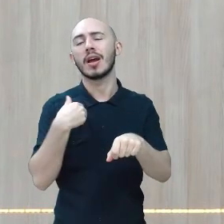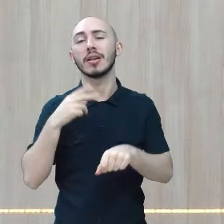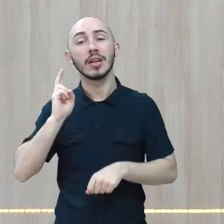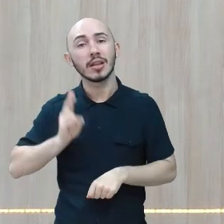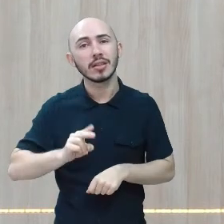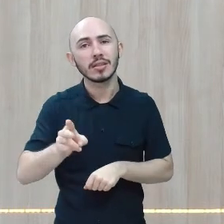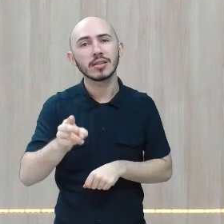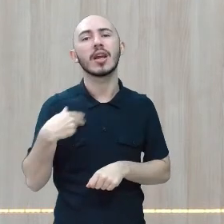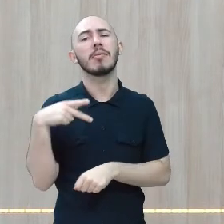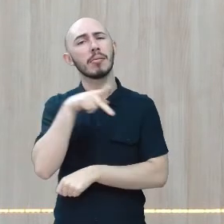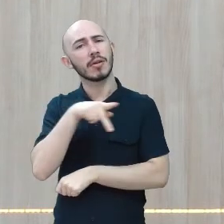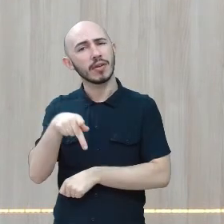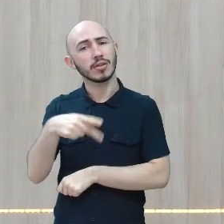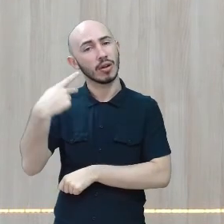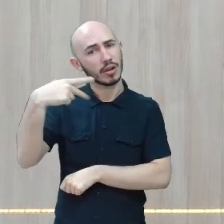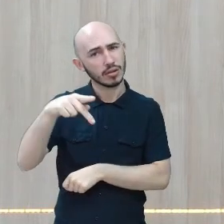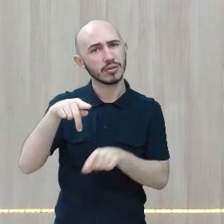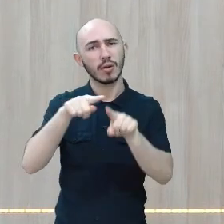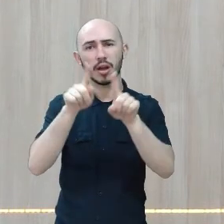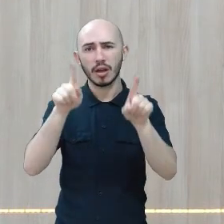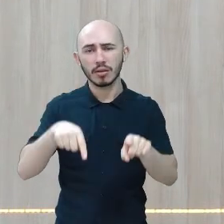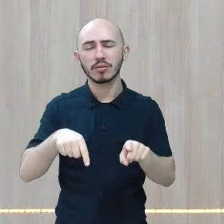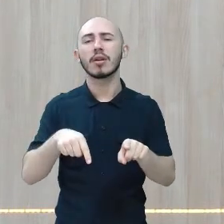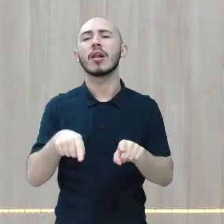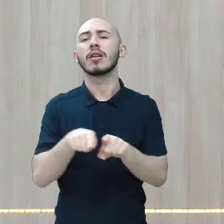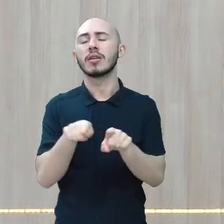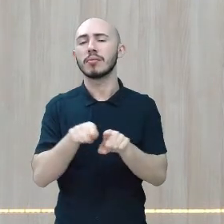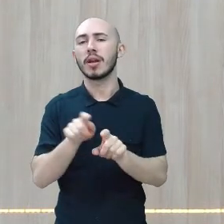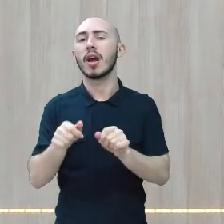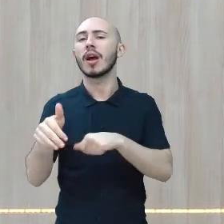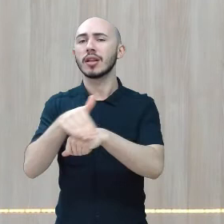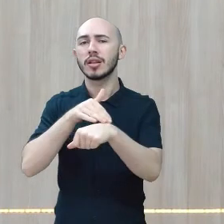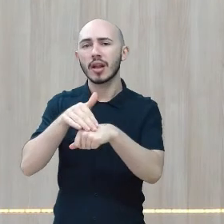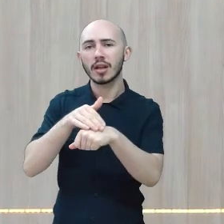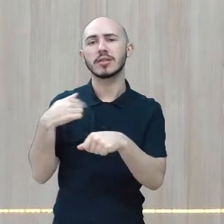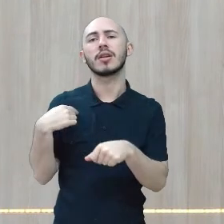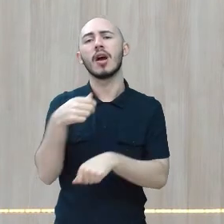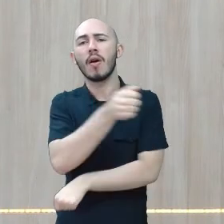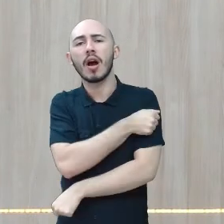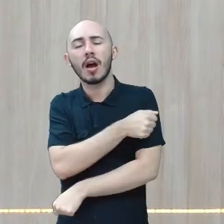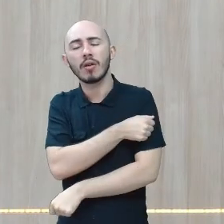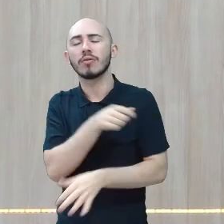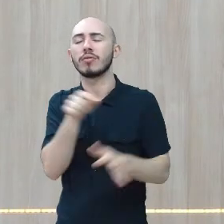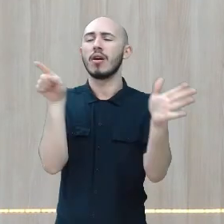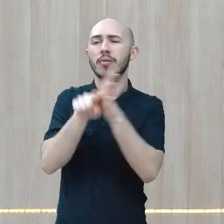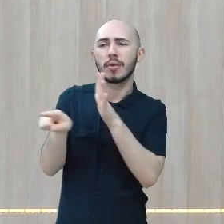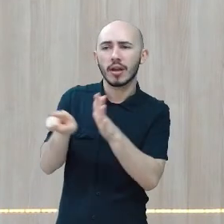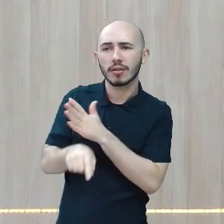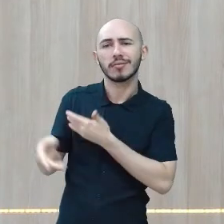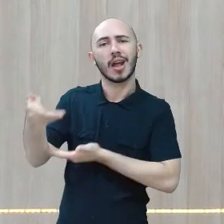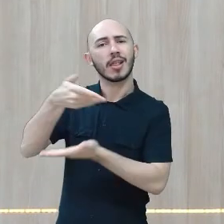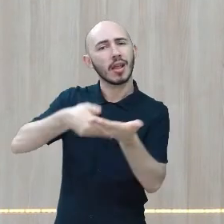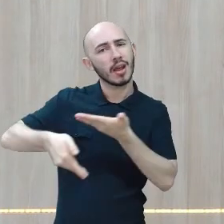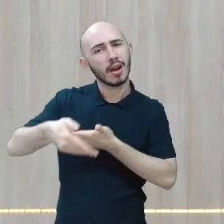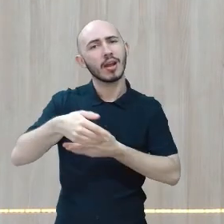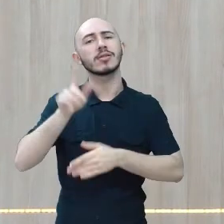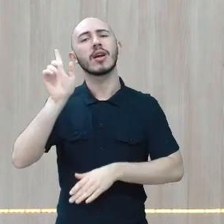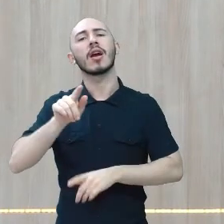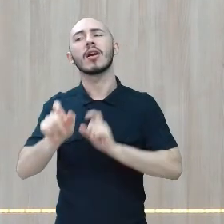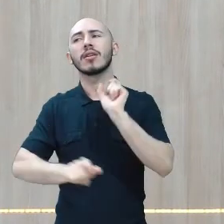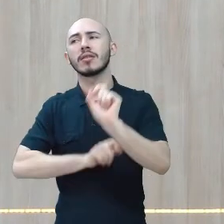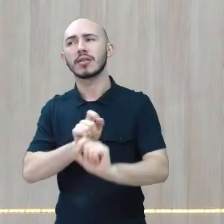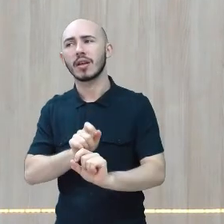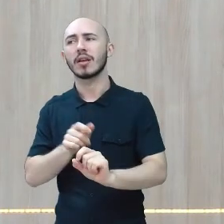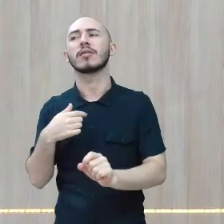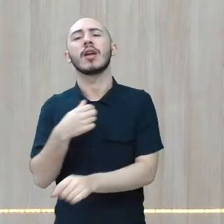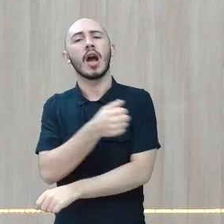com a professora de vocês, conversando com ela. Aluno que pergunta, aluno que interage, é